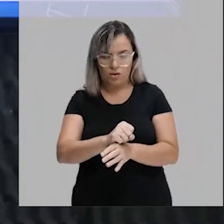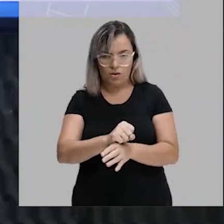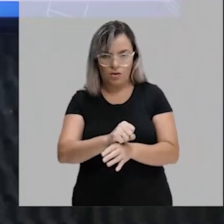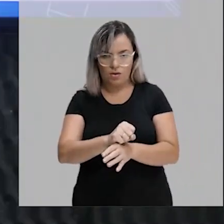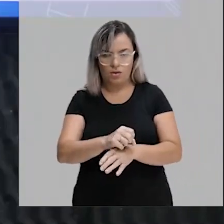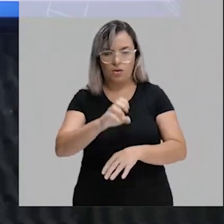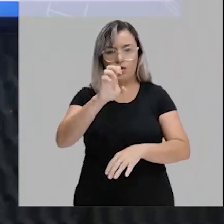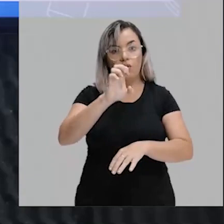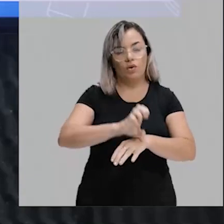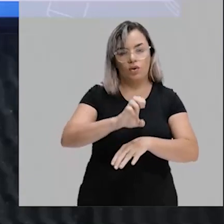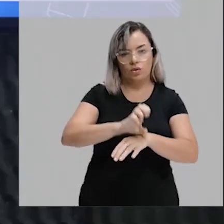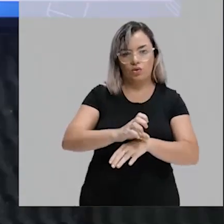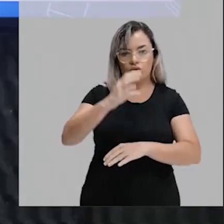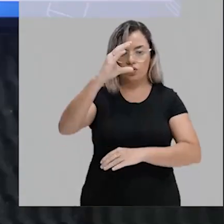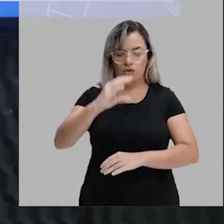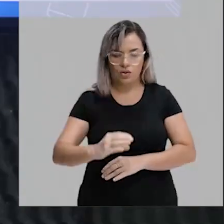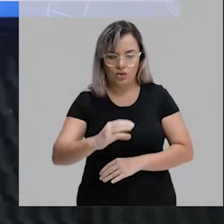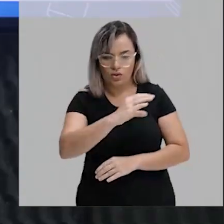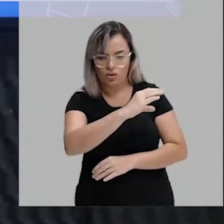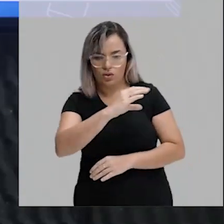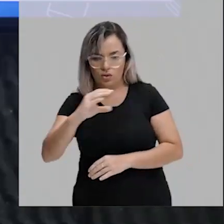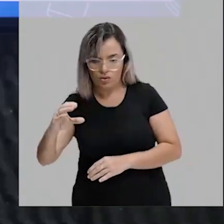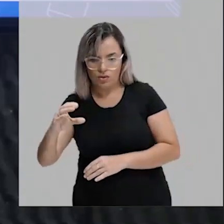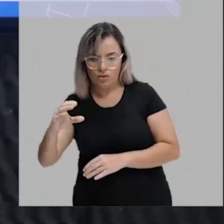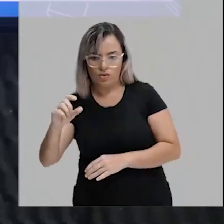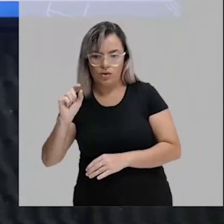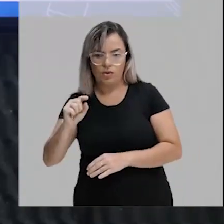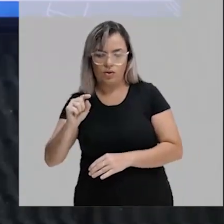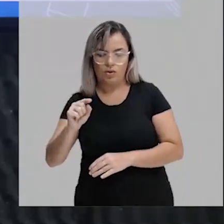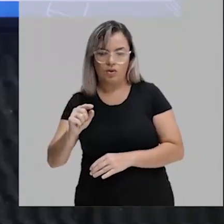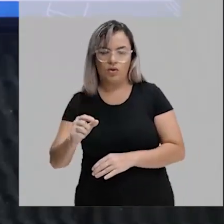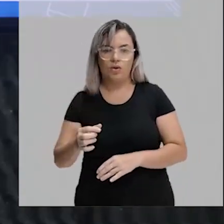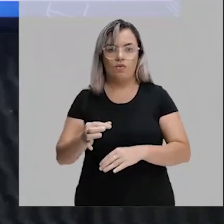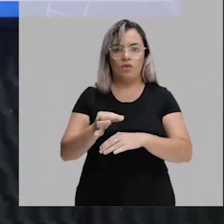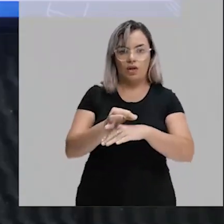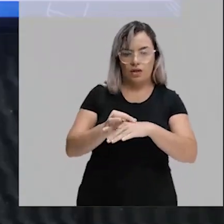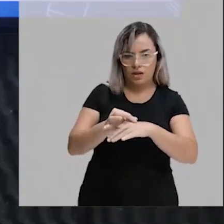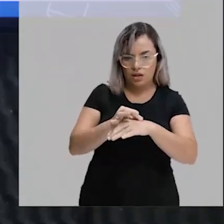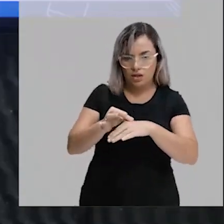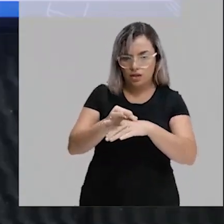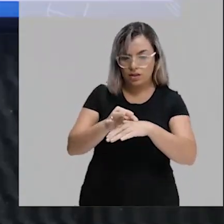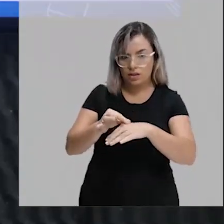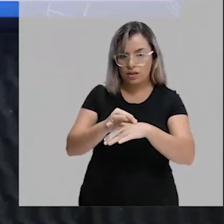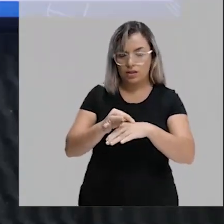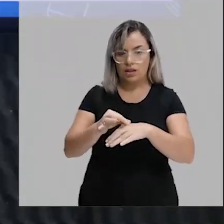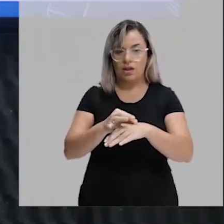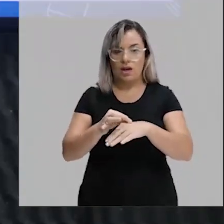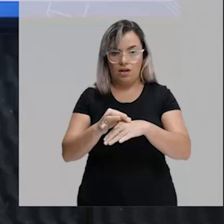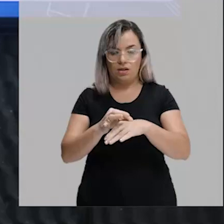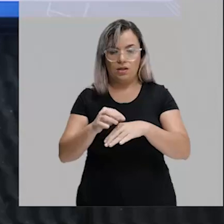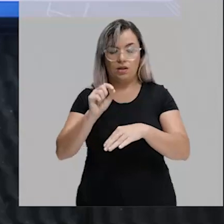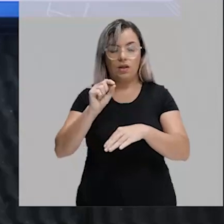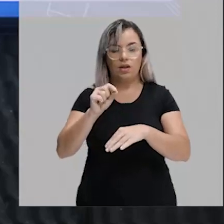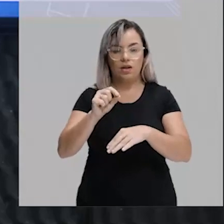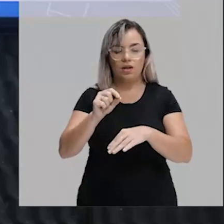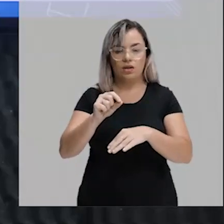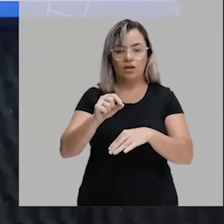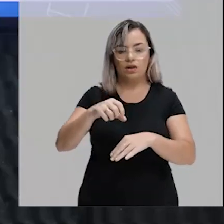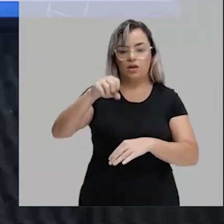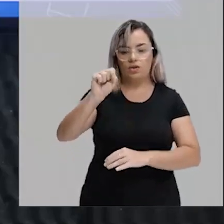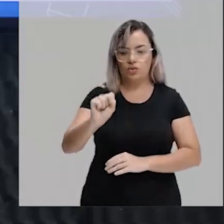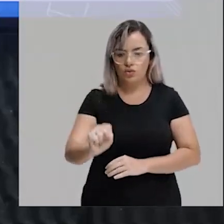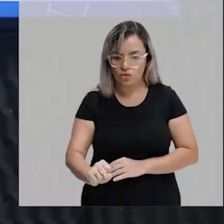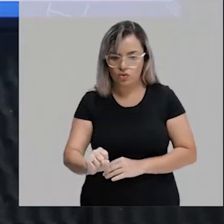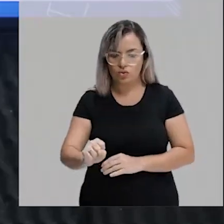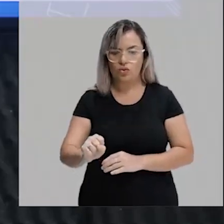Estado católico, Estado nacional espanhol, foi Granada, que era no sul da Península Ibérica. A partir do momento que eles conquistaram Granada,